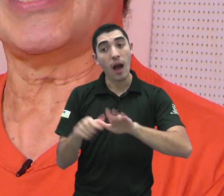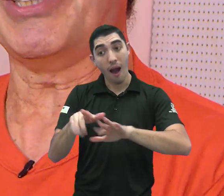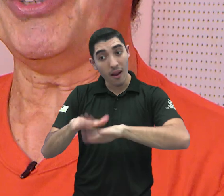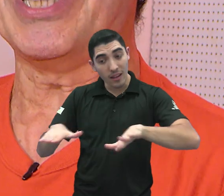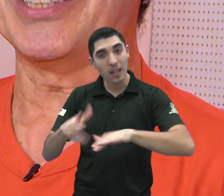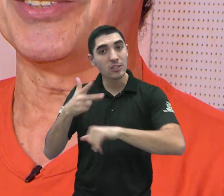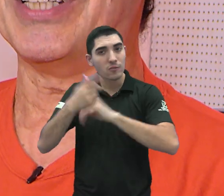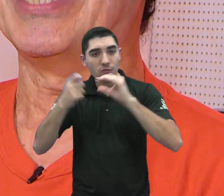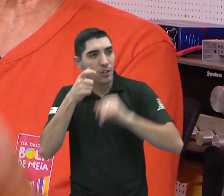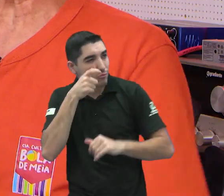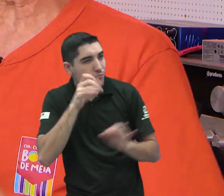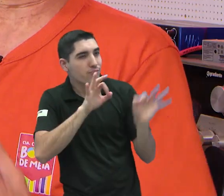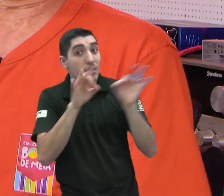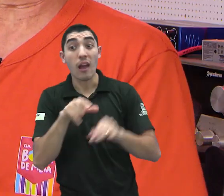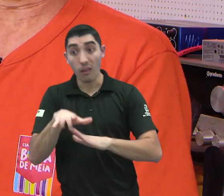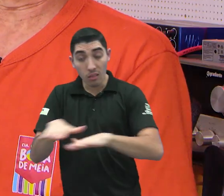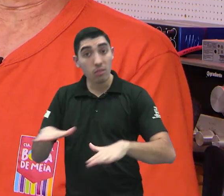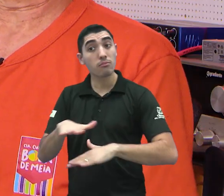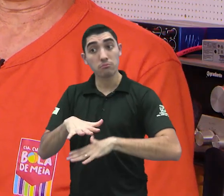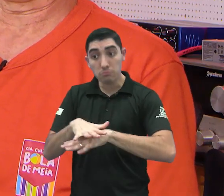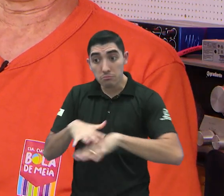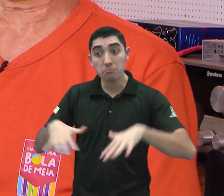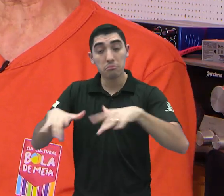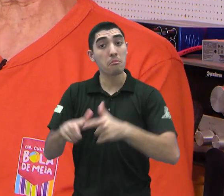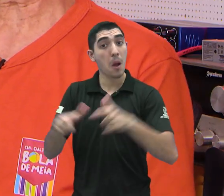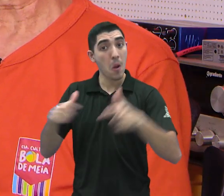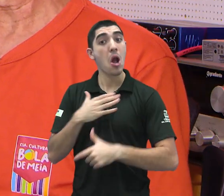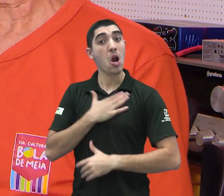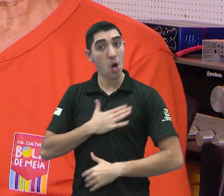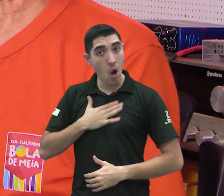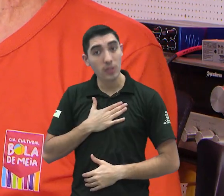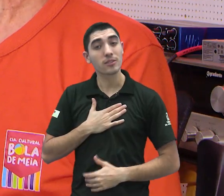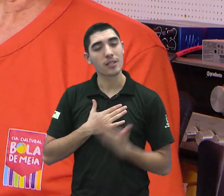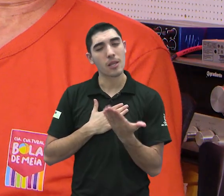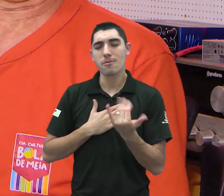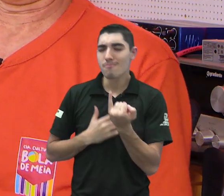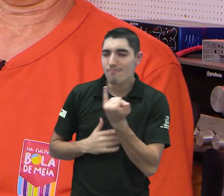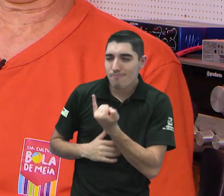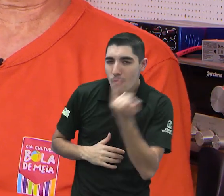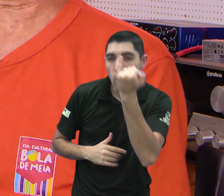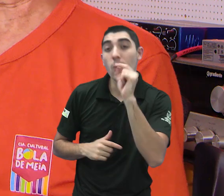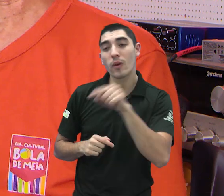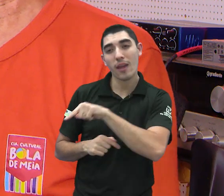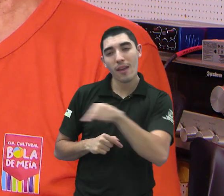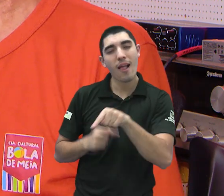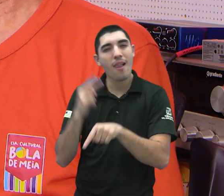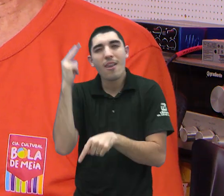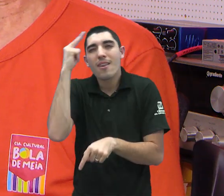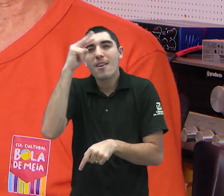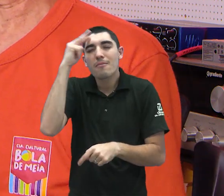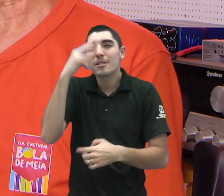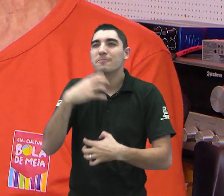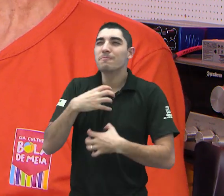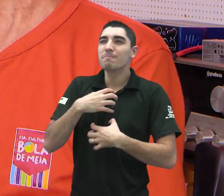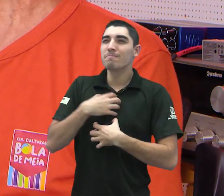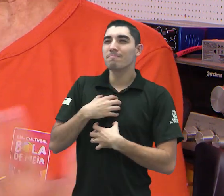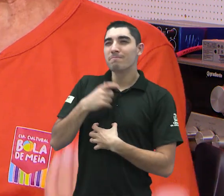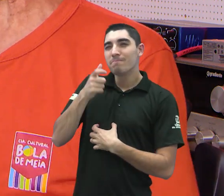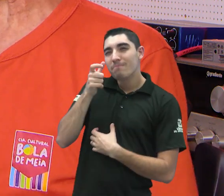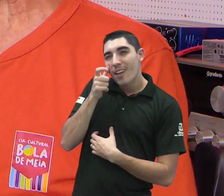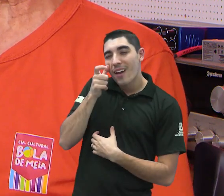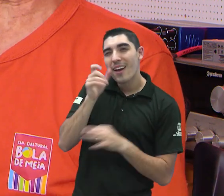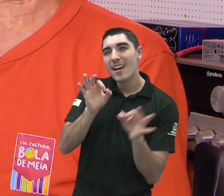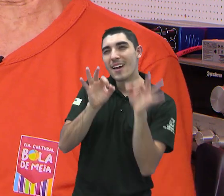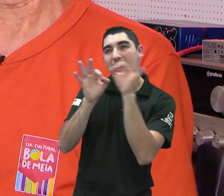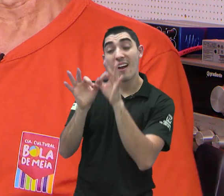vídeos e elas estão adorando, né? O retorno das crianças é muito importante, né? Eu acho que é o mais importante, né? Que é o retorno delas, porque